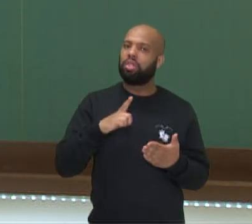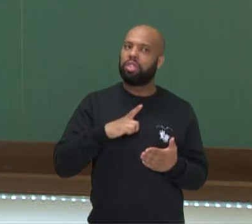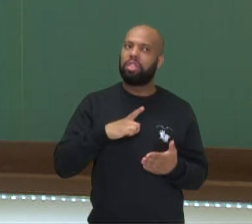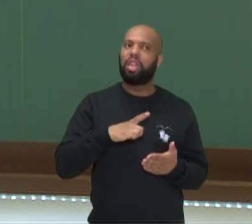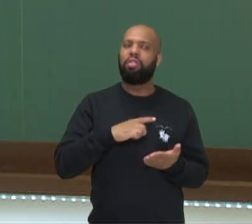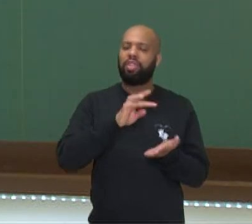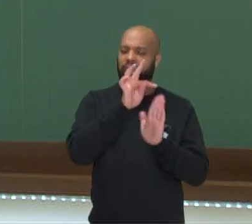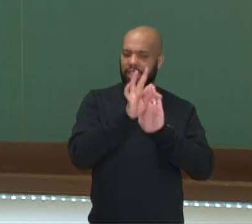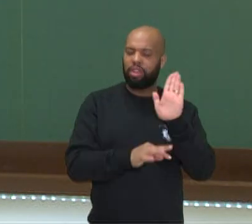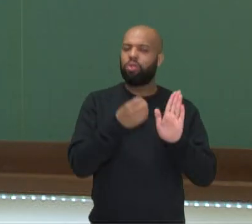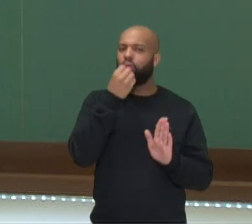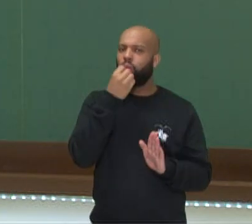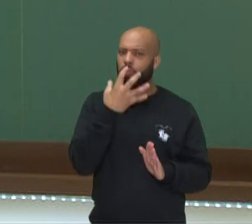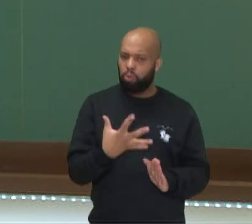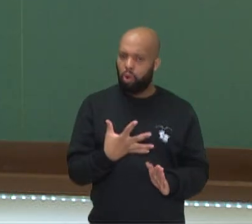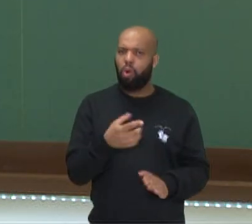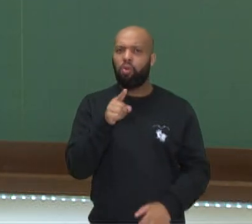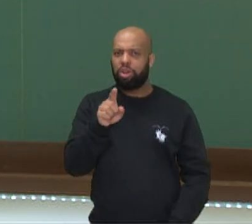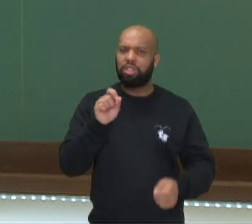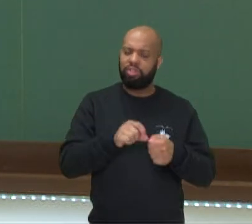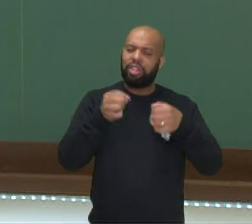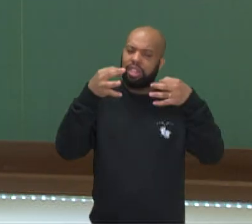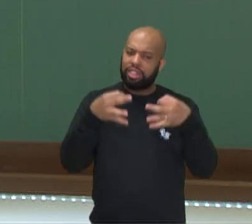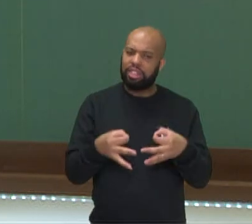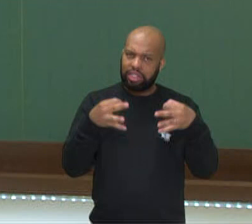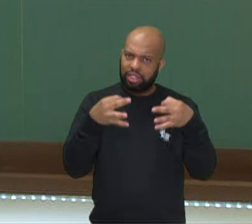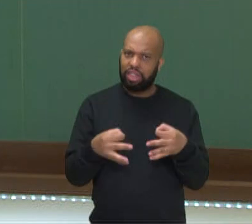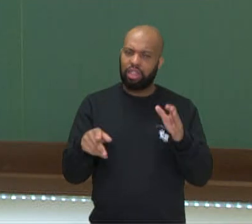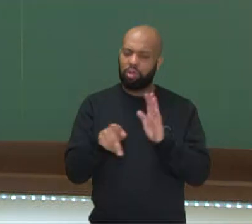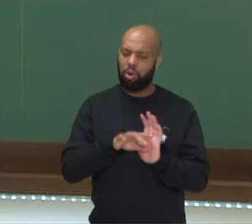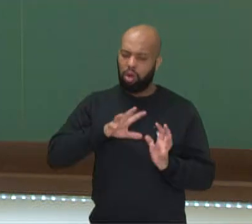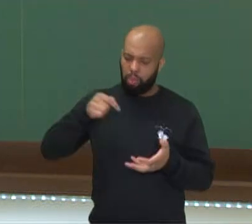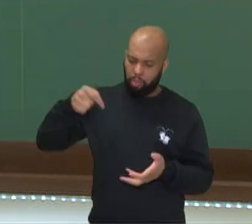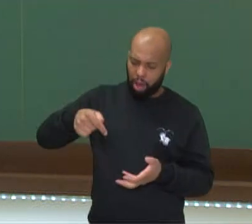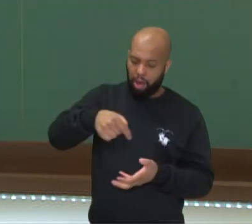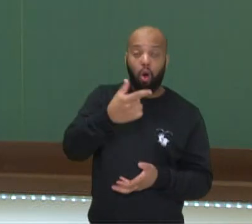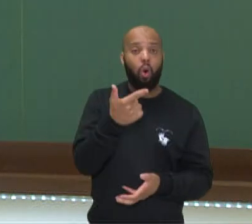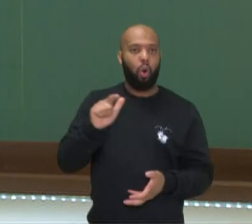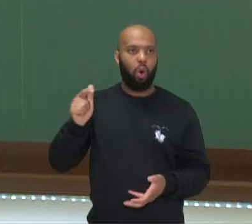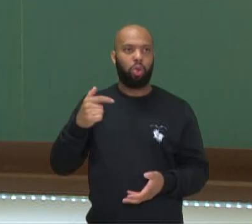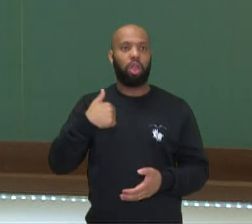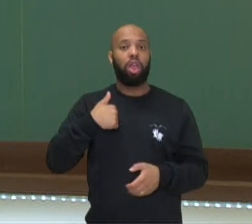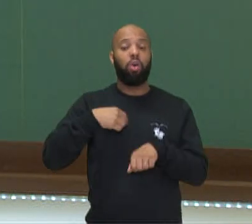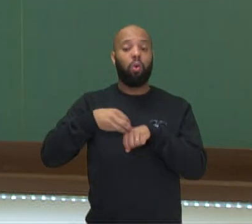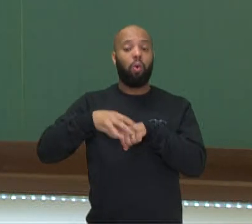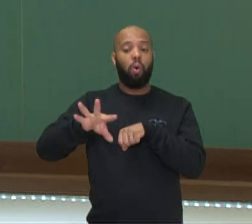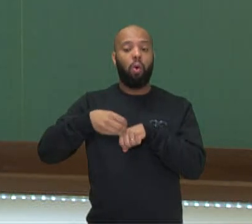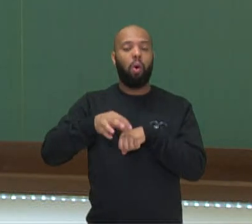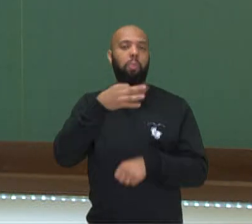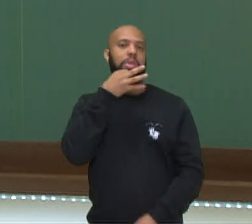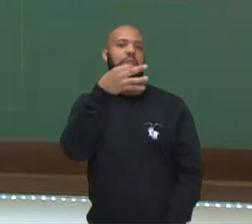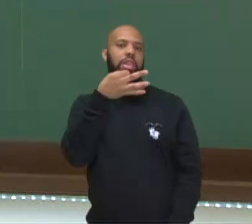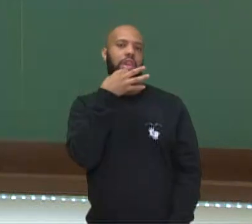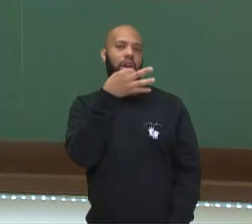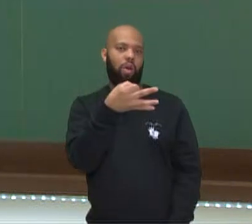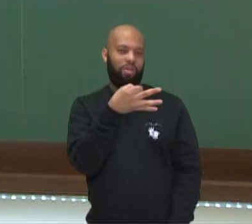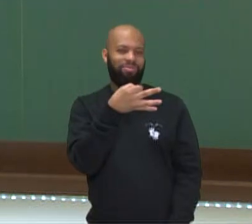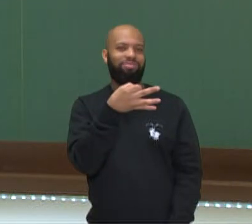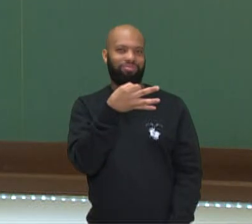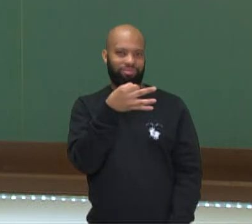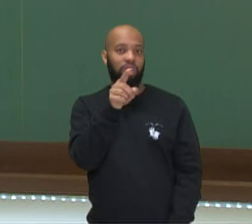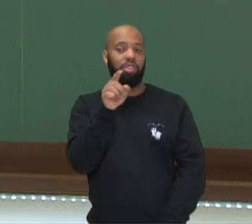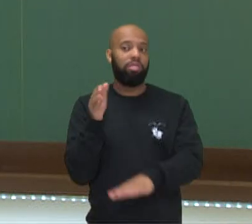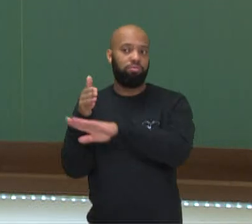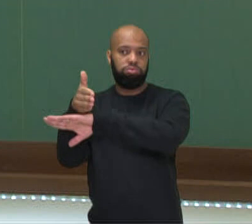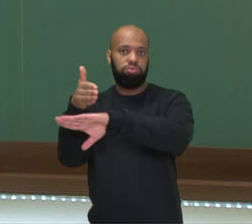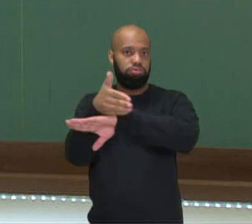ter sido um sucesso da competente cobertura de campeonatos internacionais, sugiro a participação. Então,